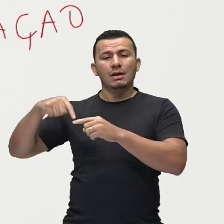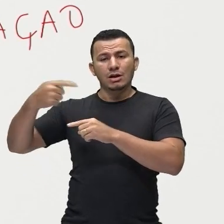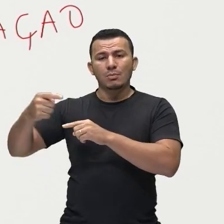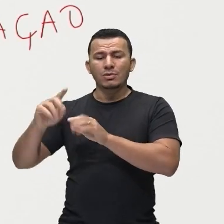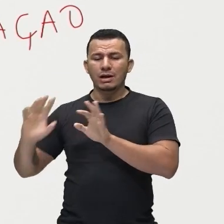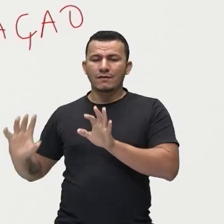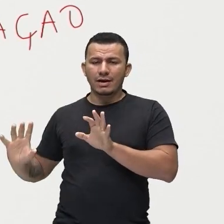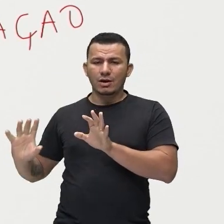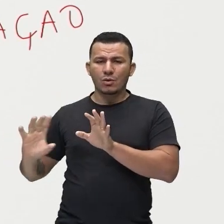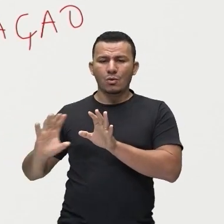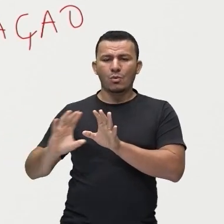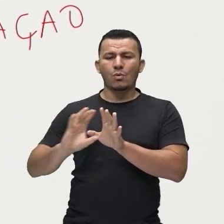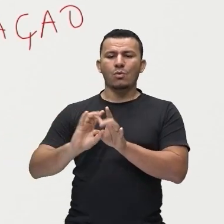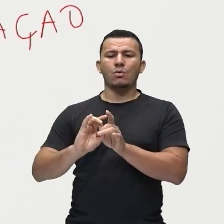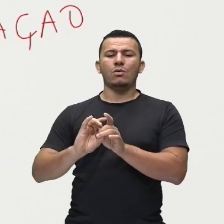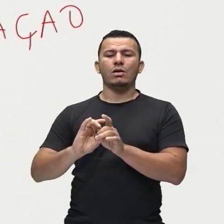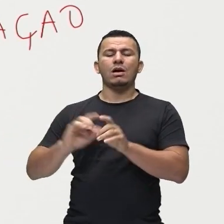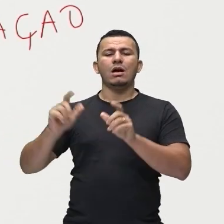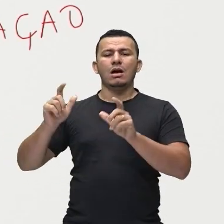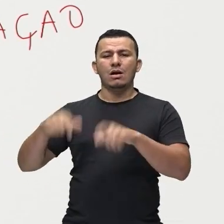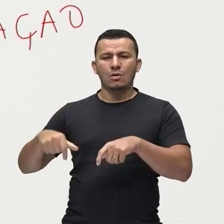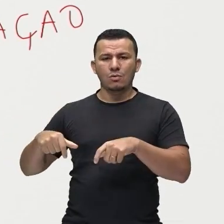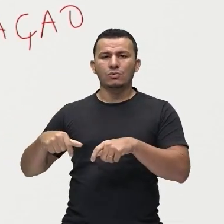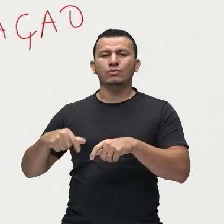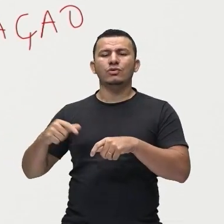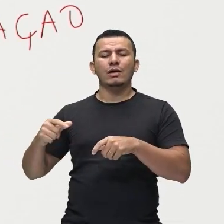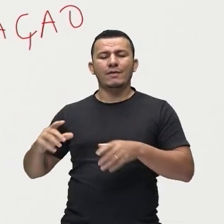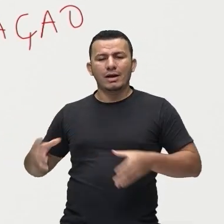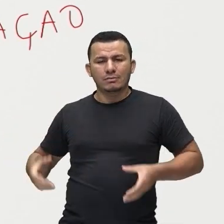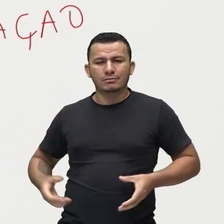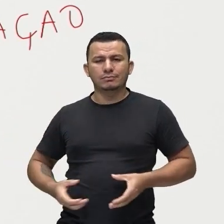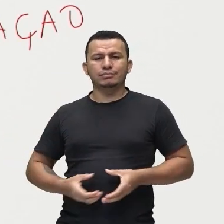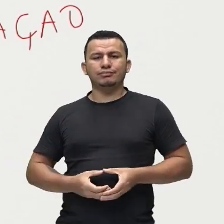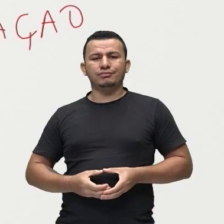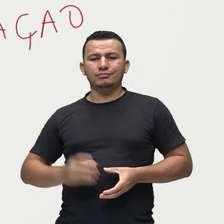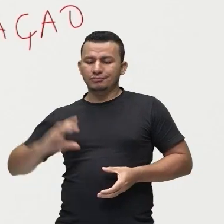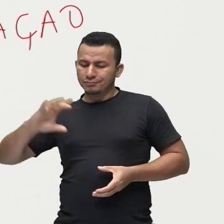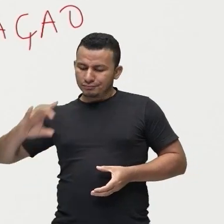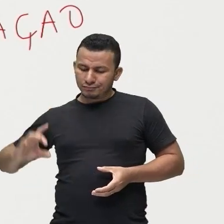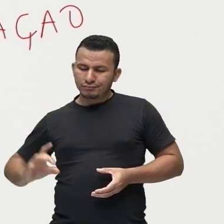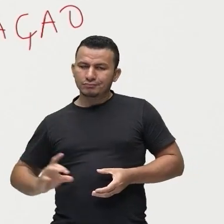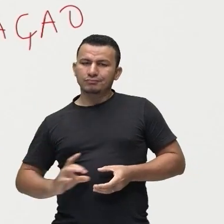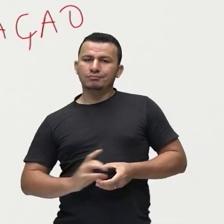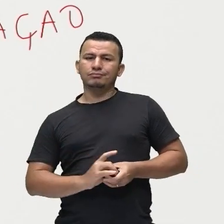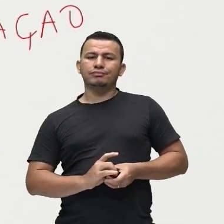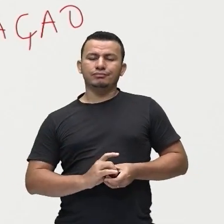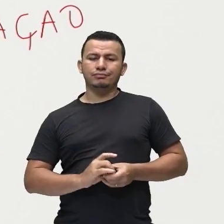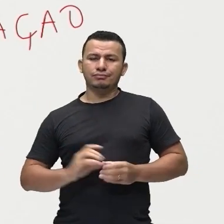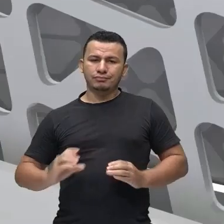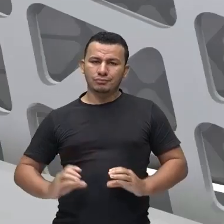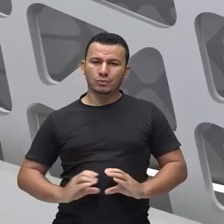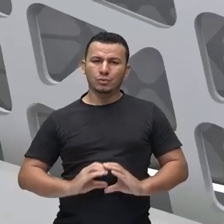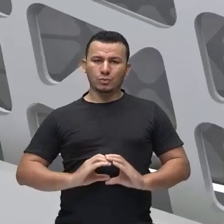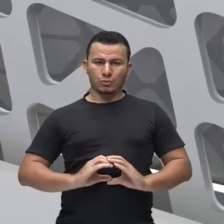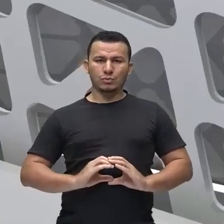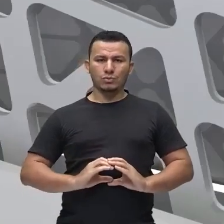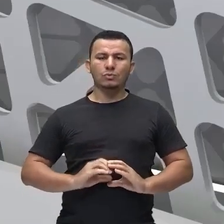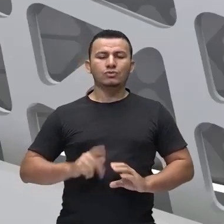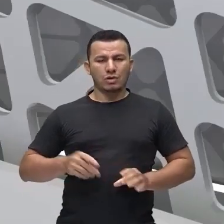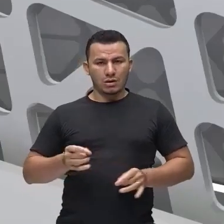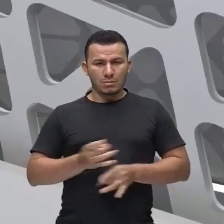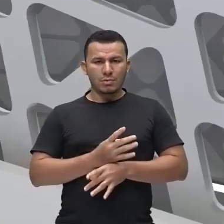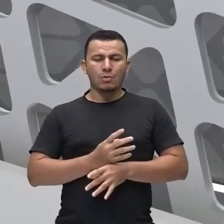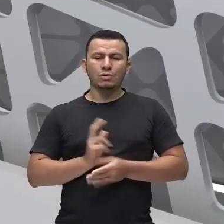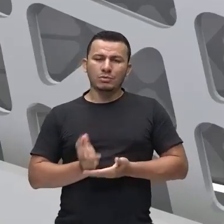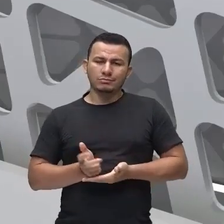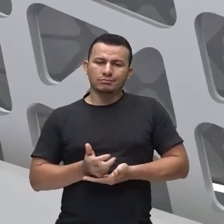endométrio, que é a camada mais interna aí do útero, que ela está preparada ali para receber esse embrião, tá?